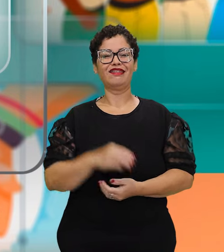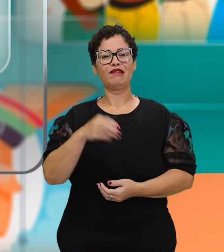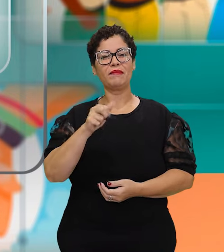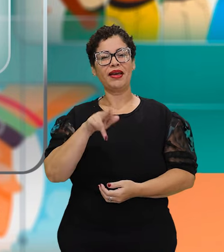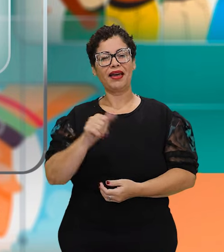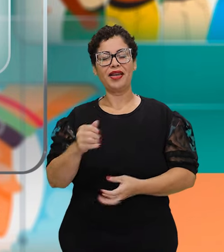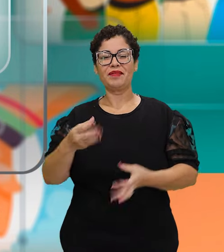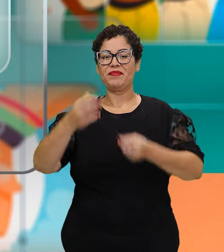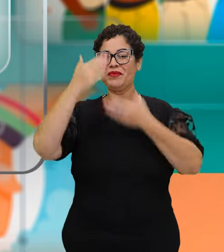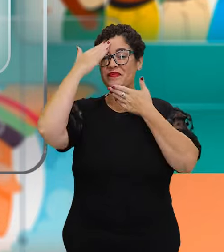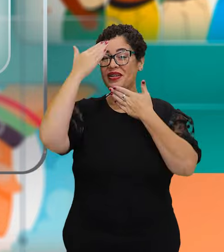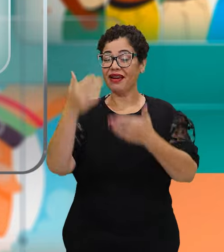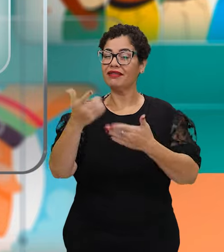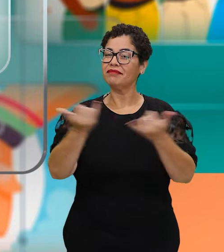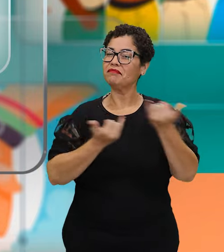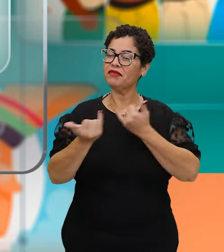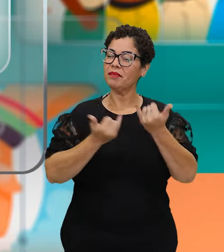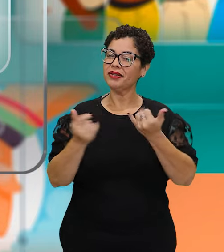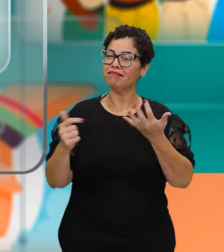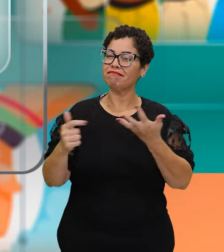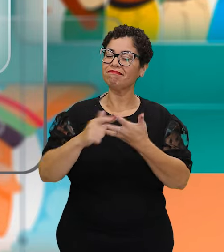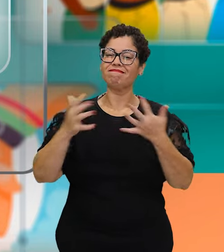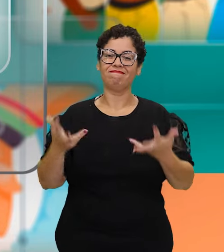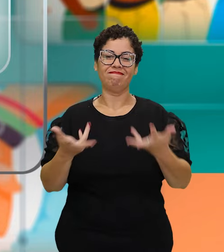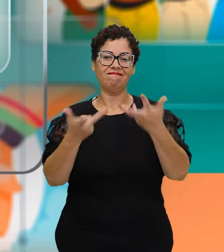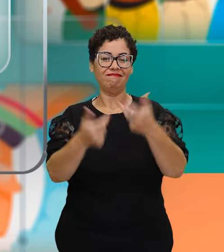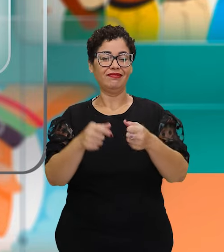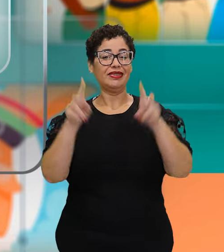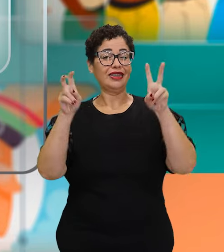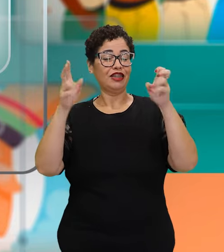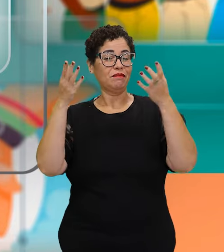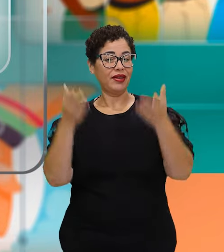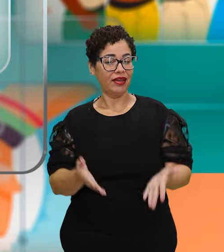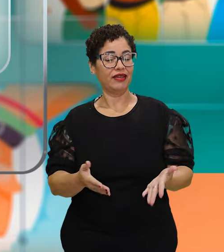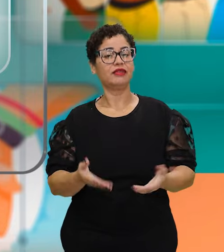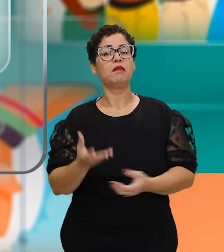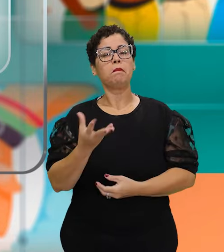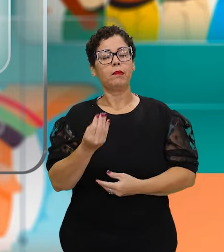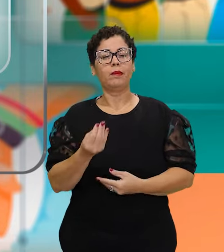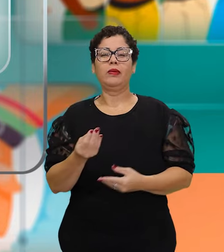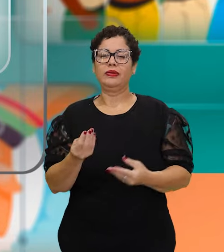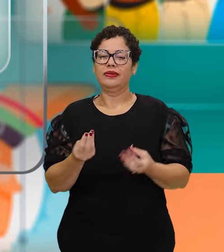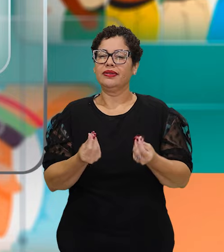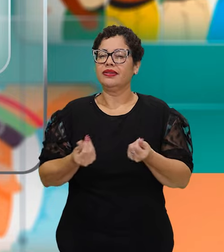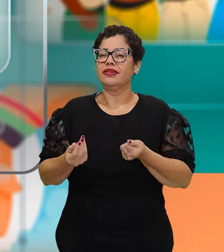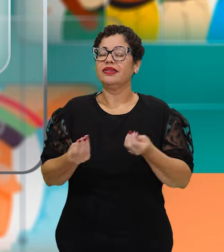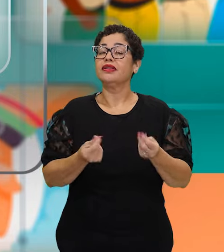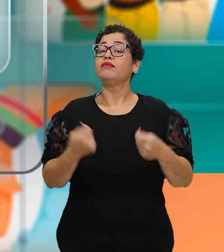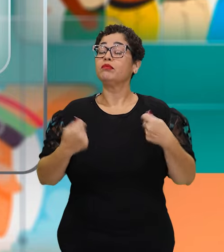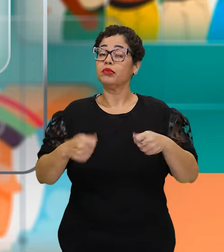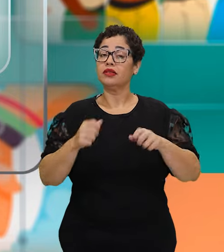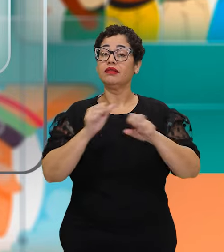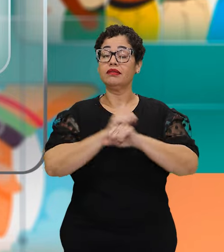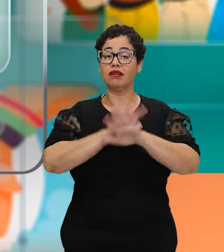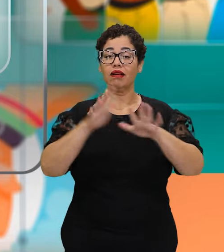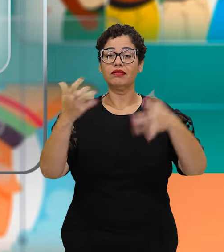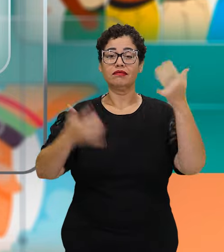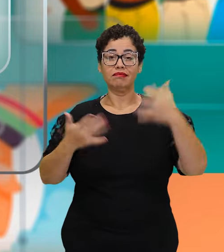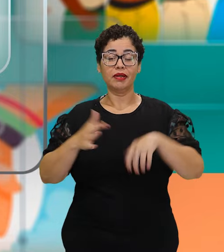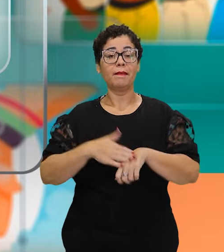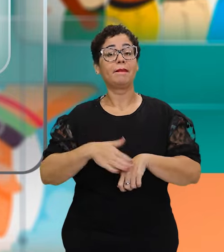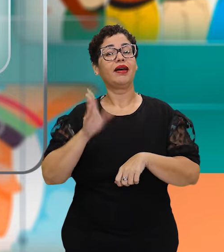Maria Eduarda, nosso agradecimento pelas informações tão valiosas sobre esse tema, que é tão delicado e que precisa ser esclarecido